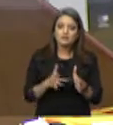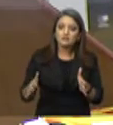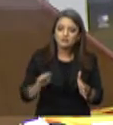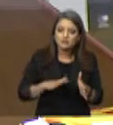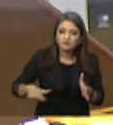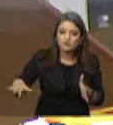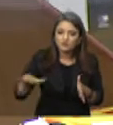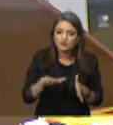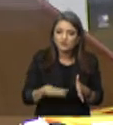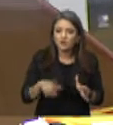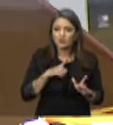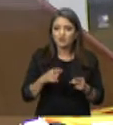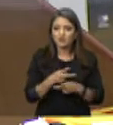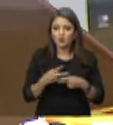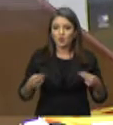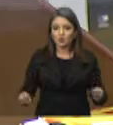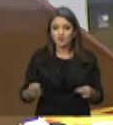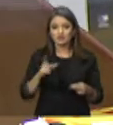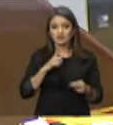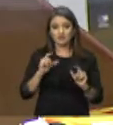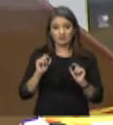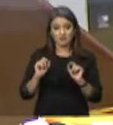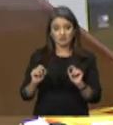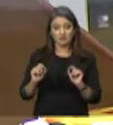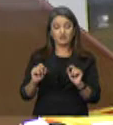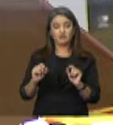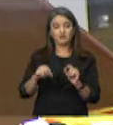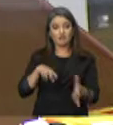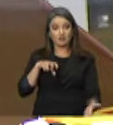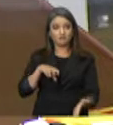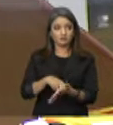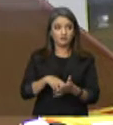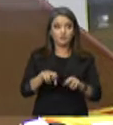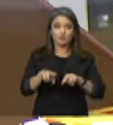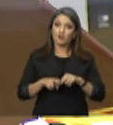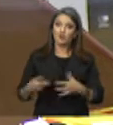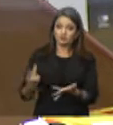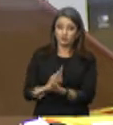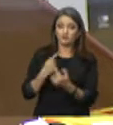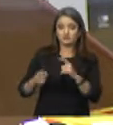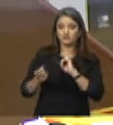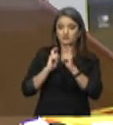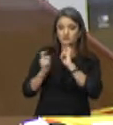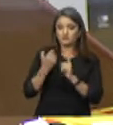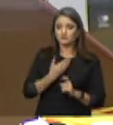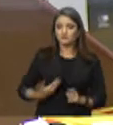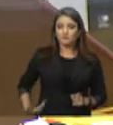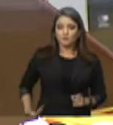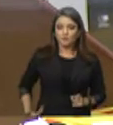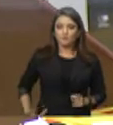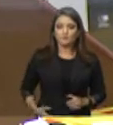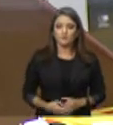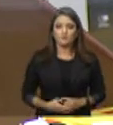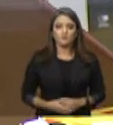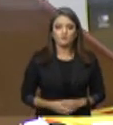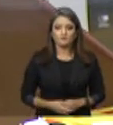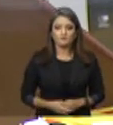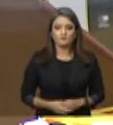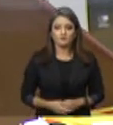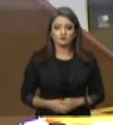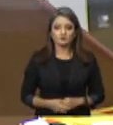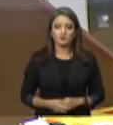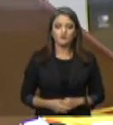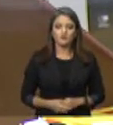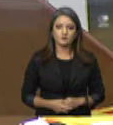em ações que visem a aplicação de sanções por improbidade administrativa e a redação atual da Lei